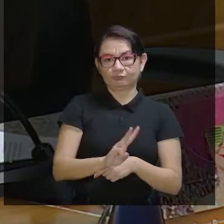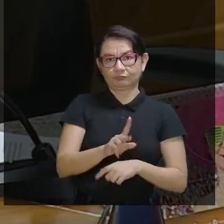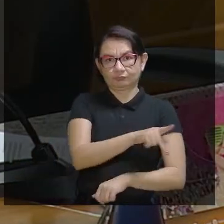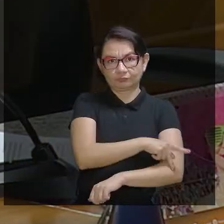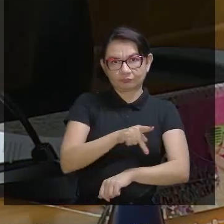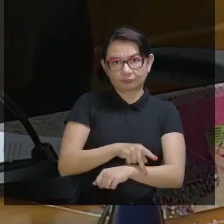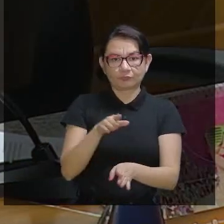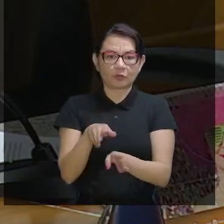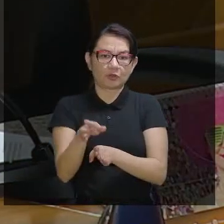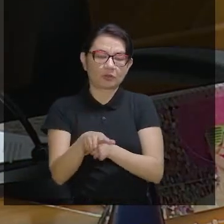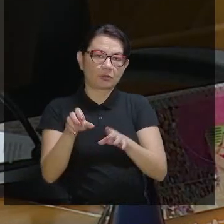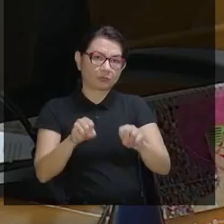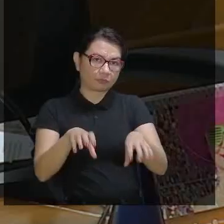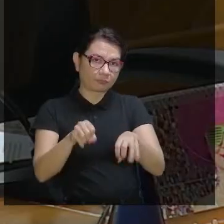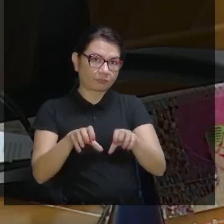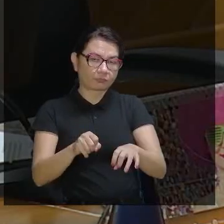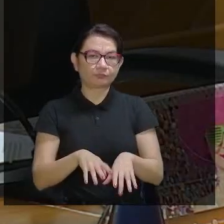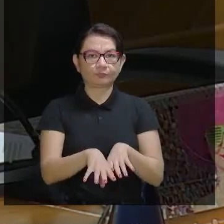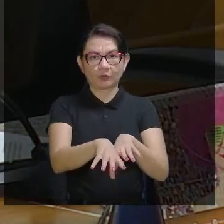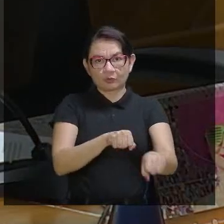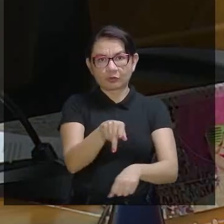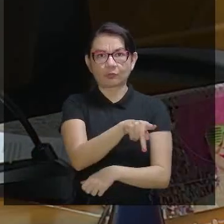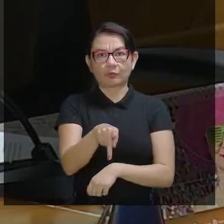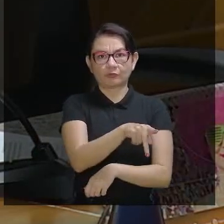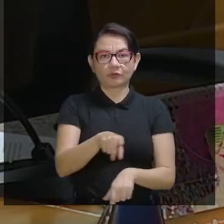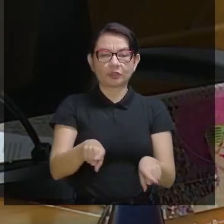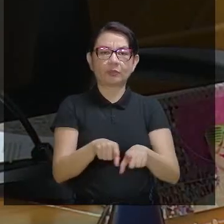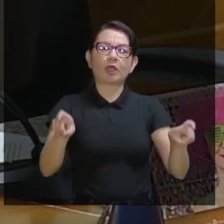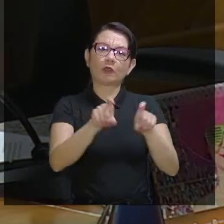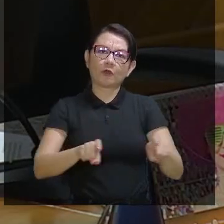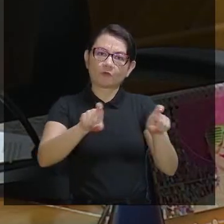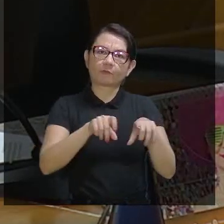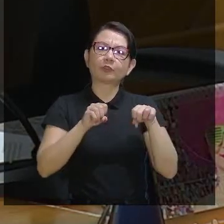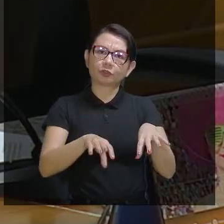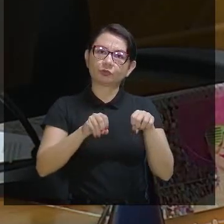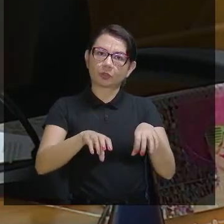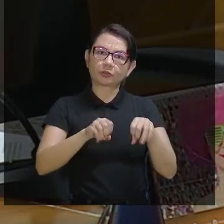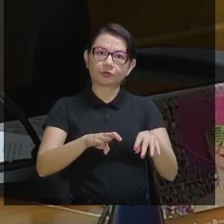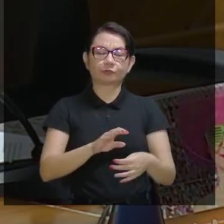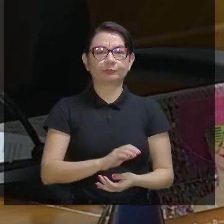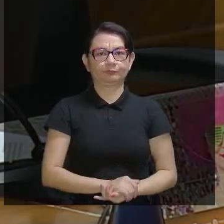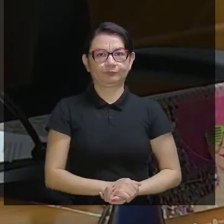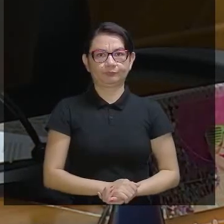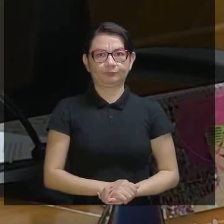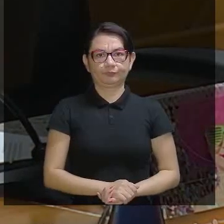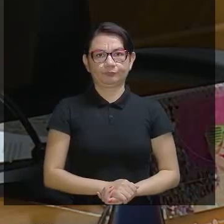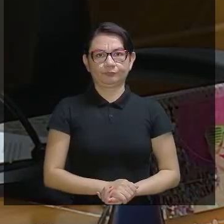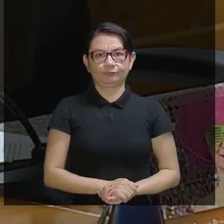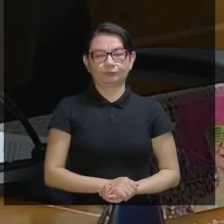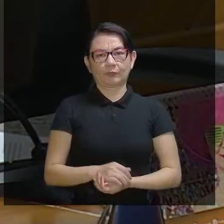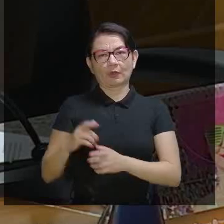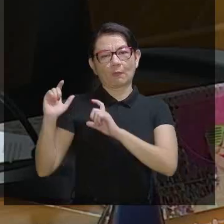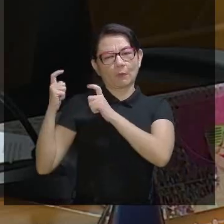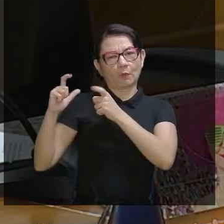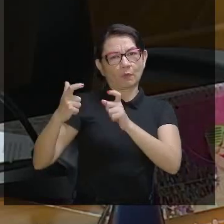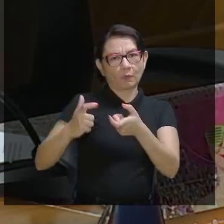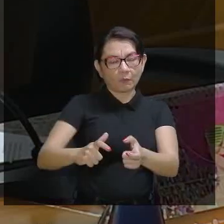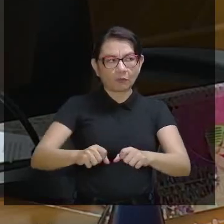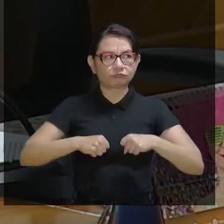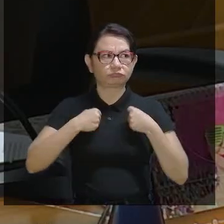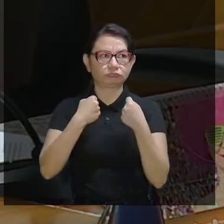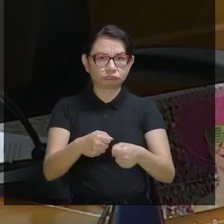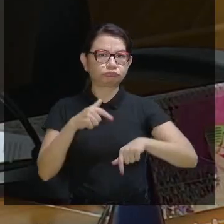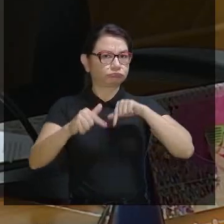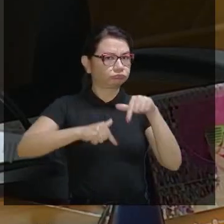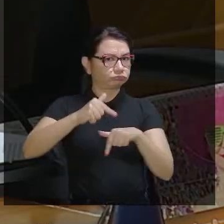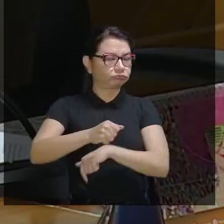pedagógica, orientação educacional, formação de professores e informática educativa. Sua trajetória é marcada pela dedicação